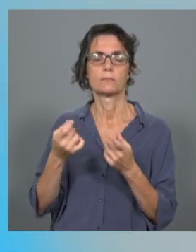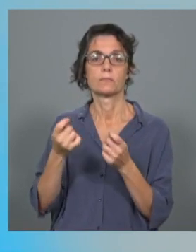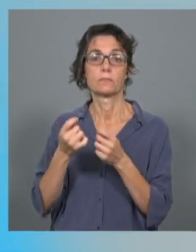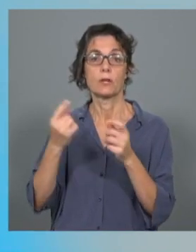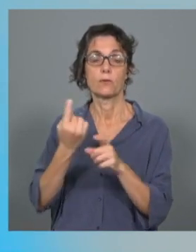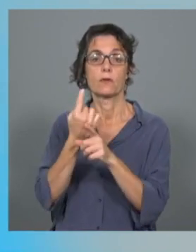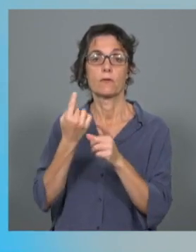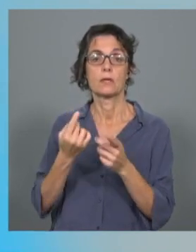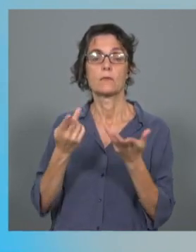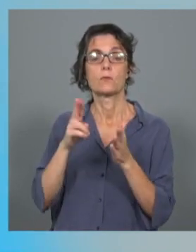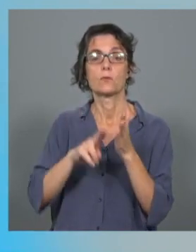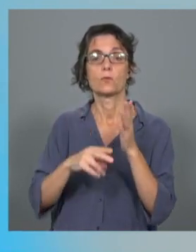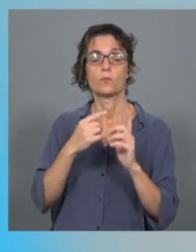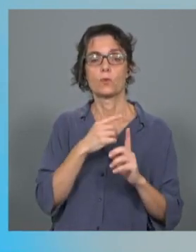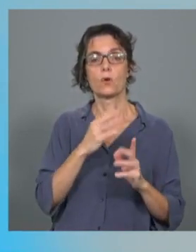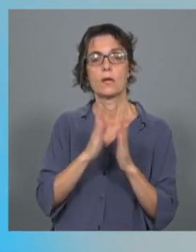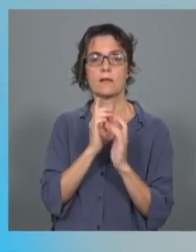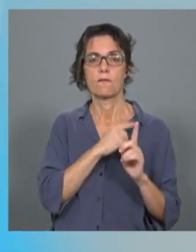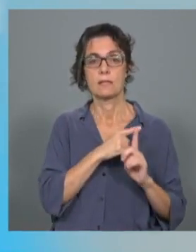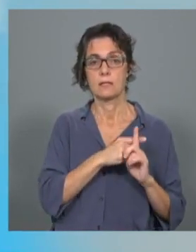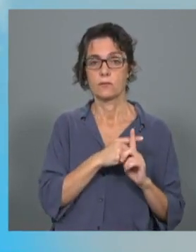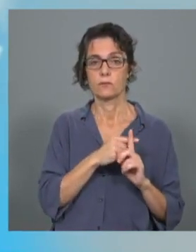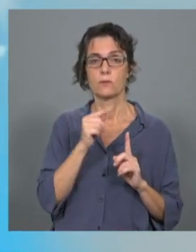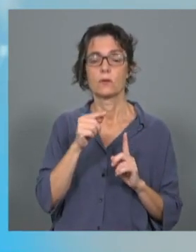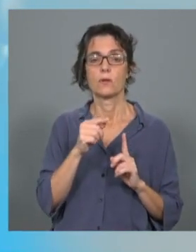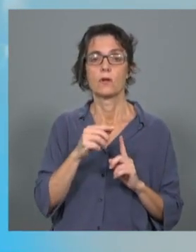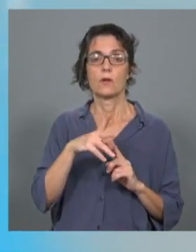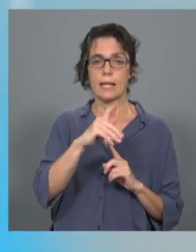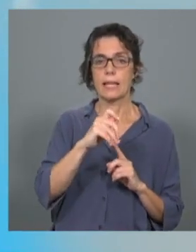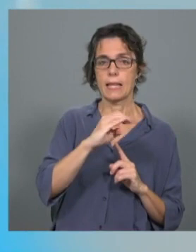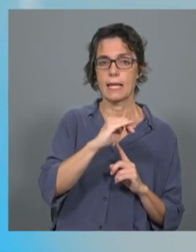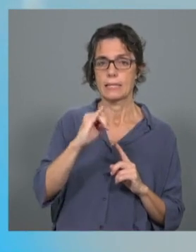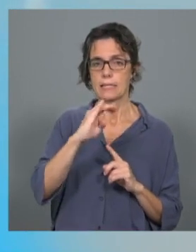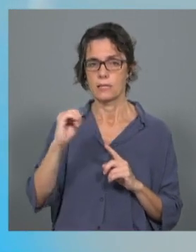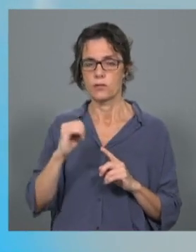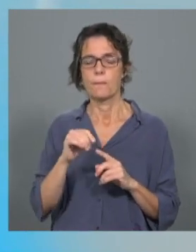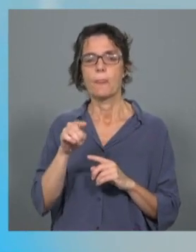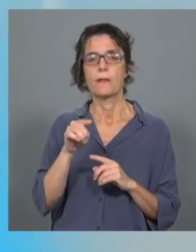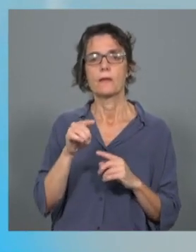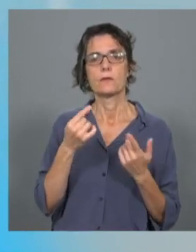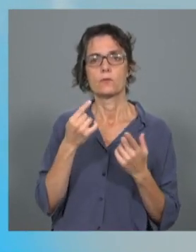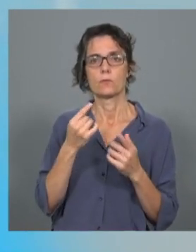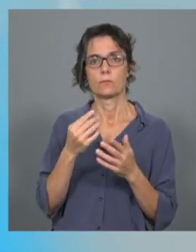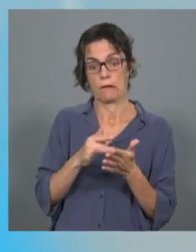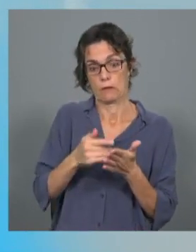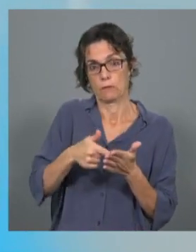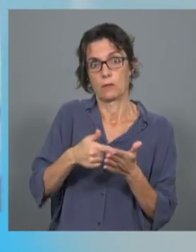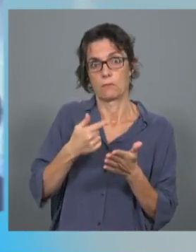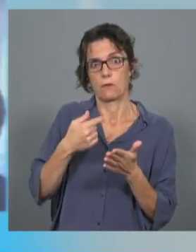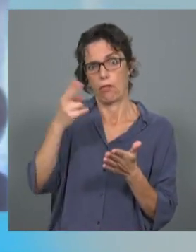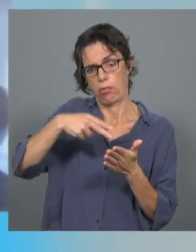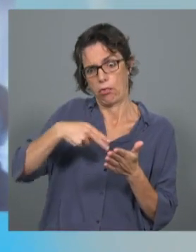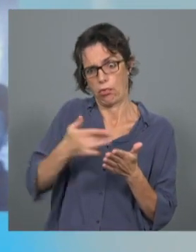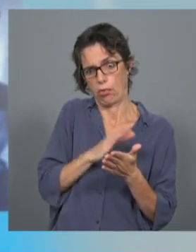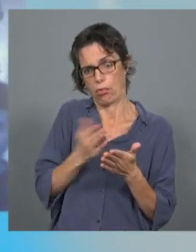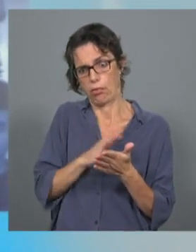uma das raízes fundamentais da fraternidade, São Francisco de Assis, e serviu-me para muitas coisas. Eu já não sei